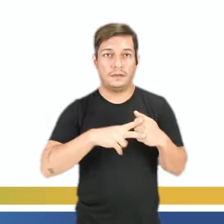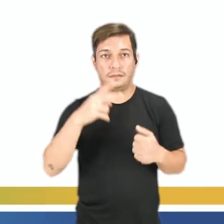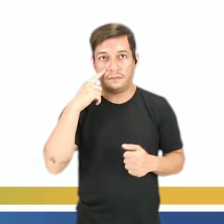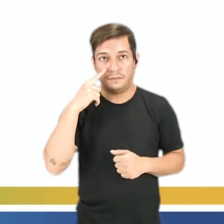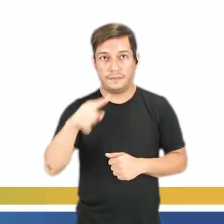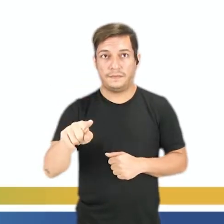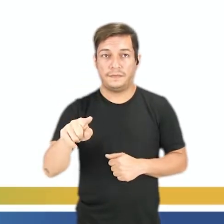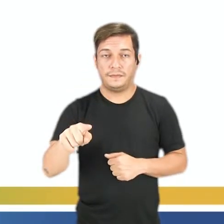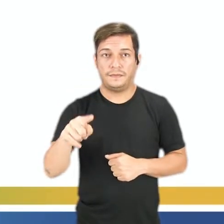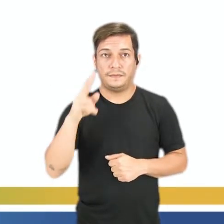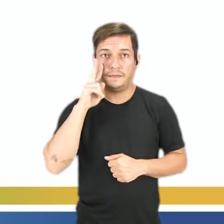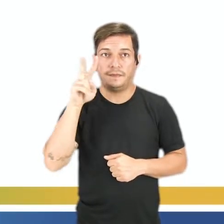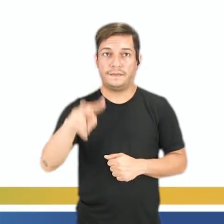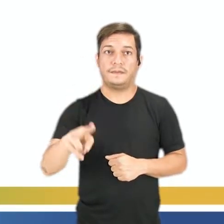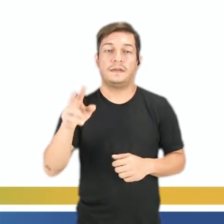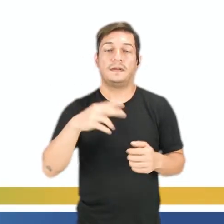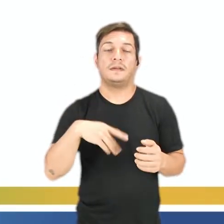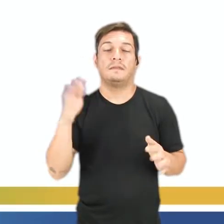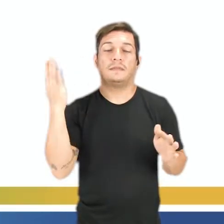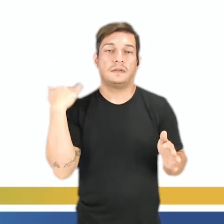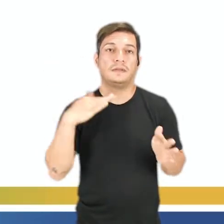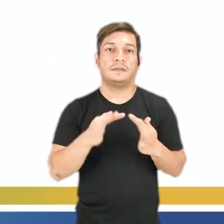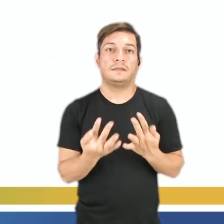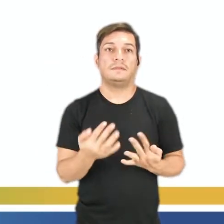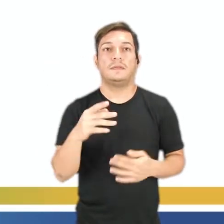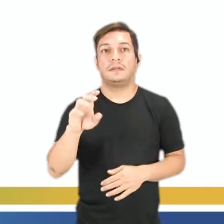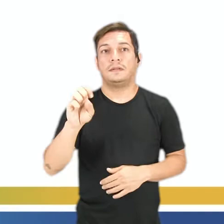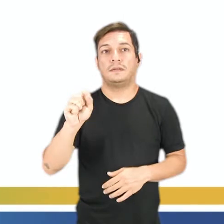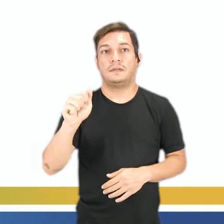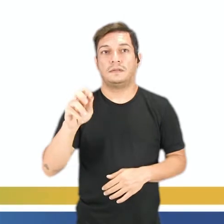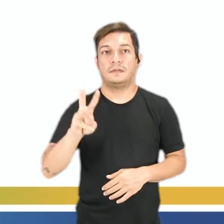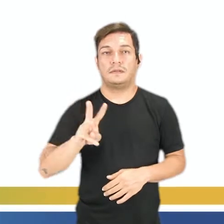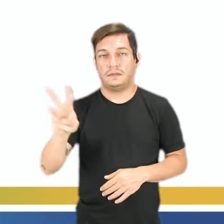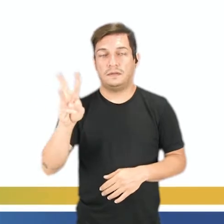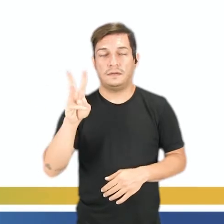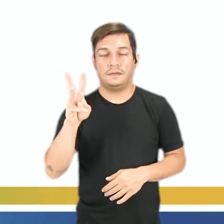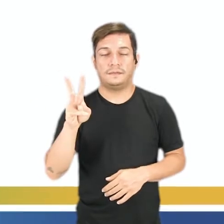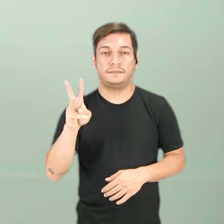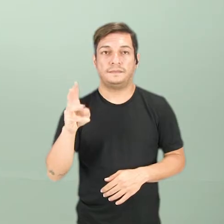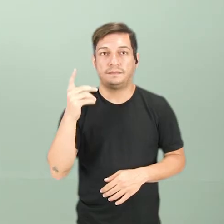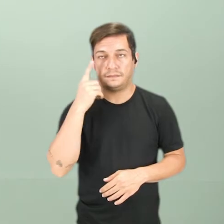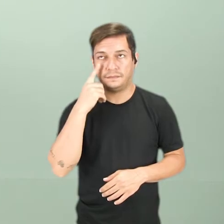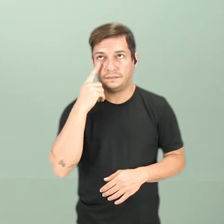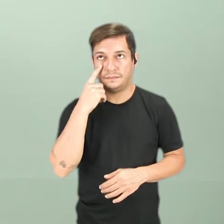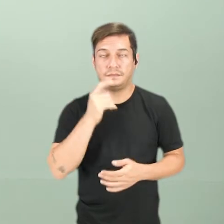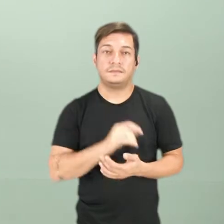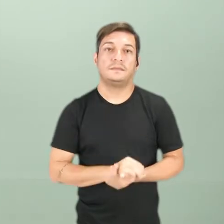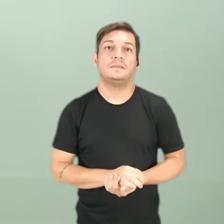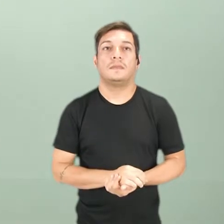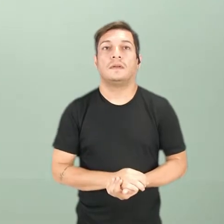ver, significa, no passado simples é saw. Então, volte comigo